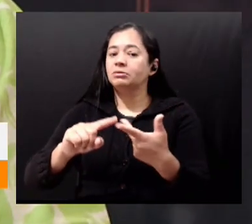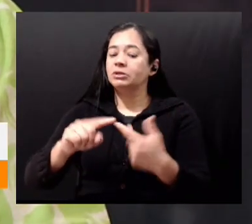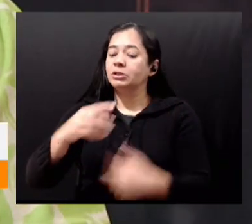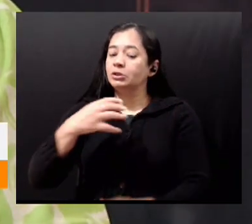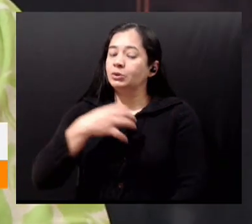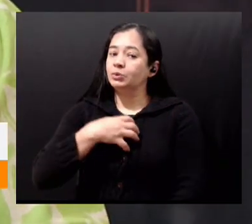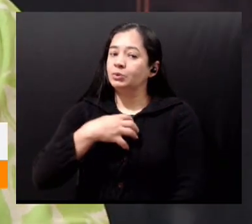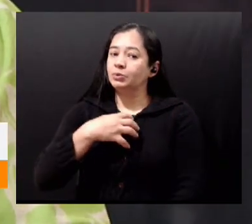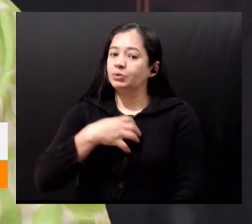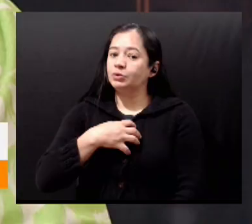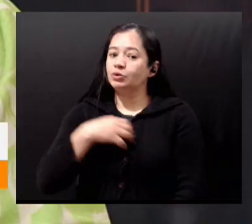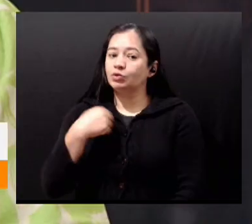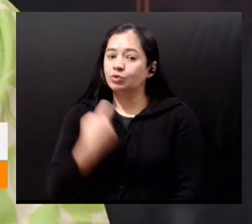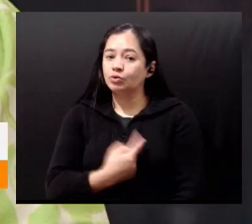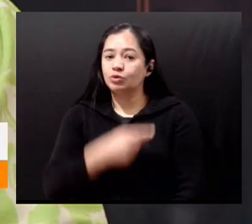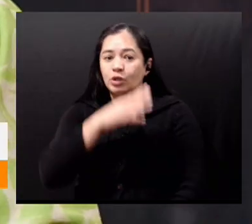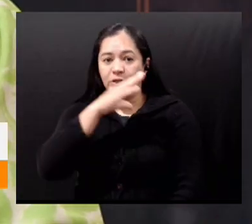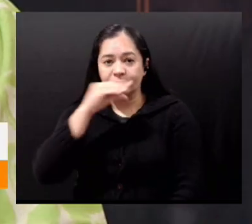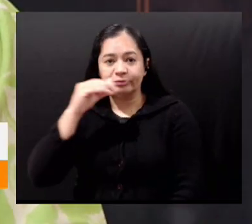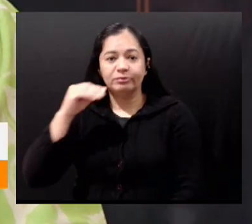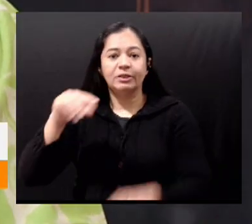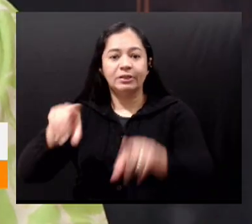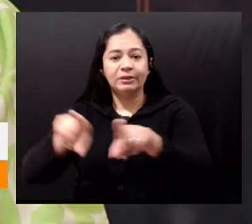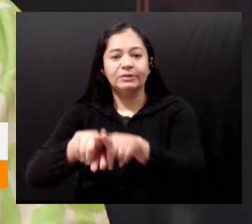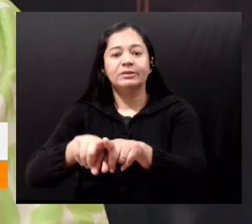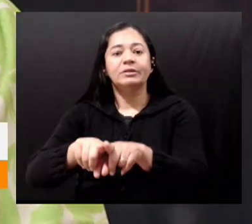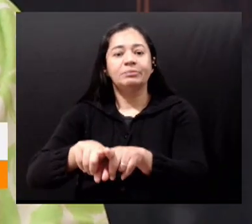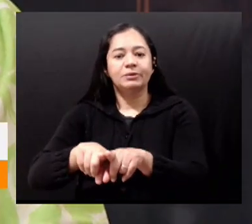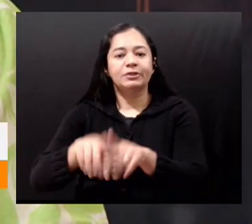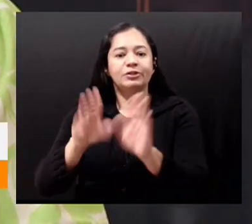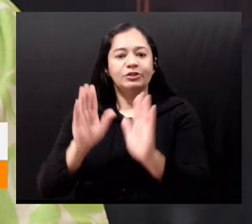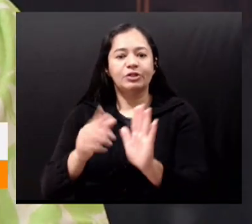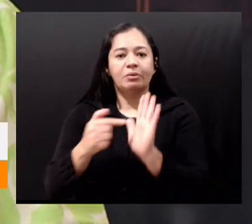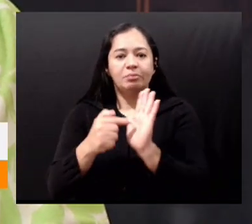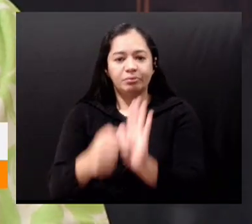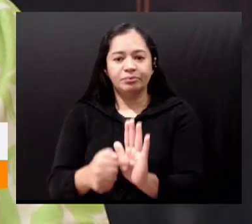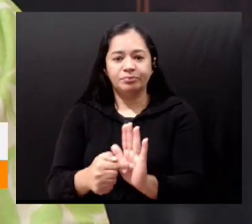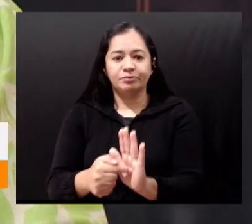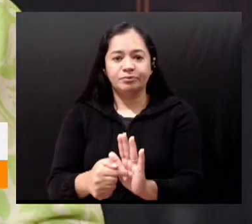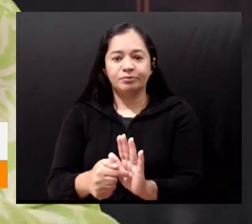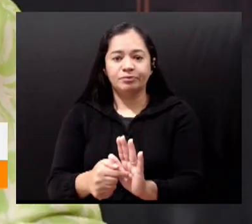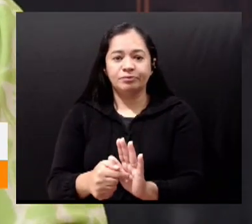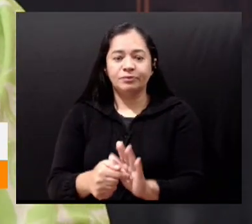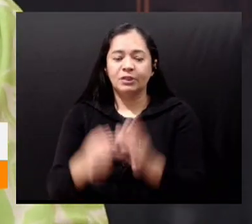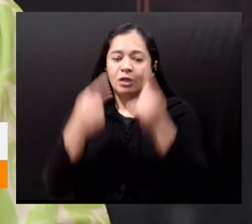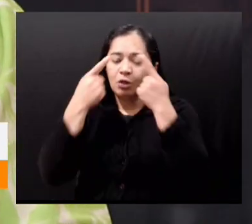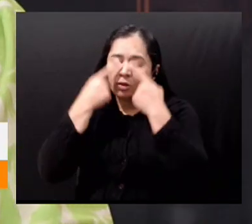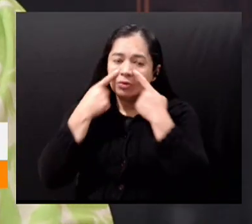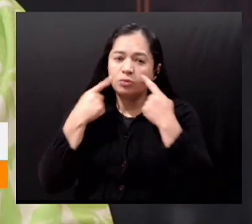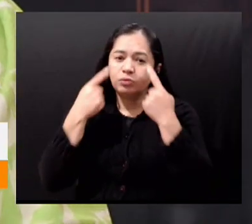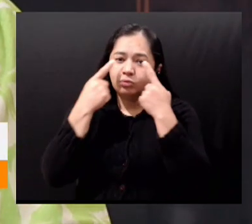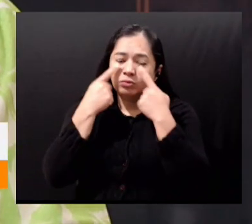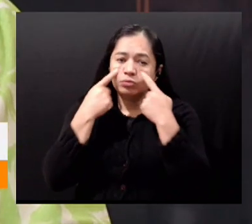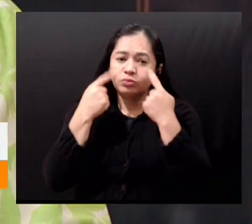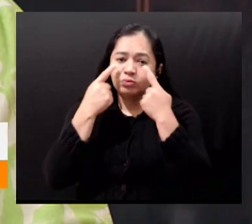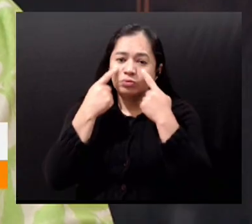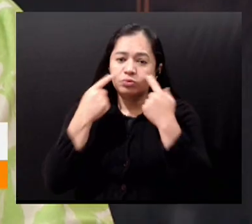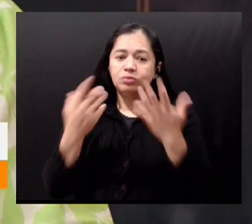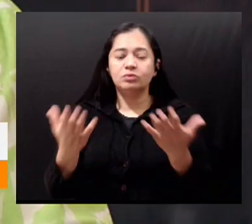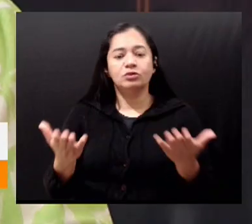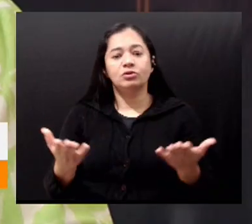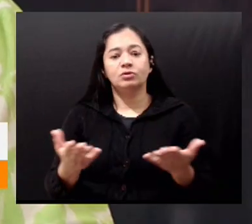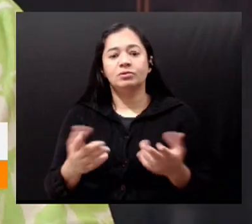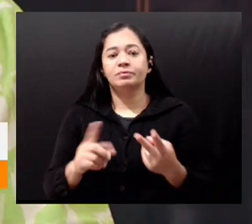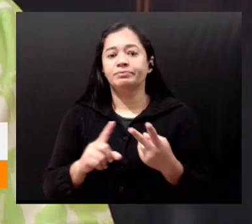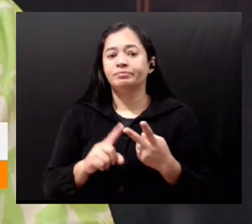nossos adolescentes também vêm nos mostrando. O choro impulsivo, bem impulsivo, né? Não